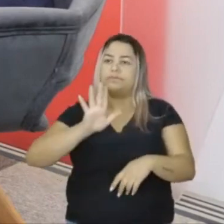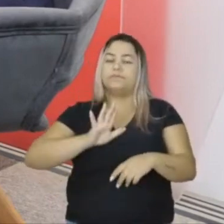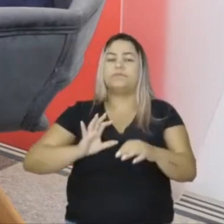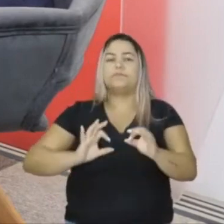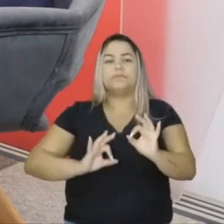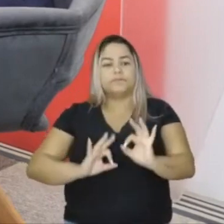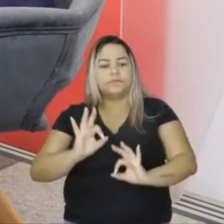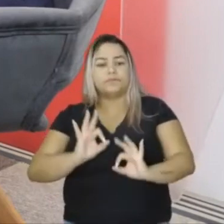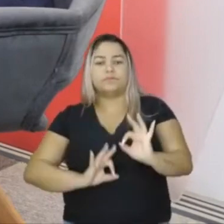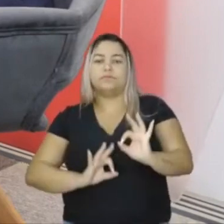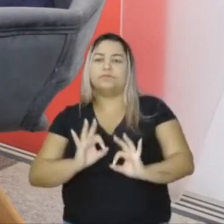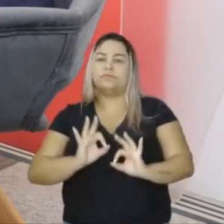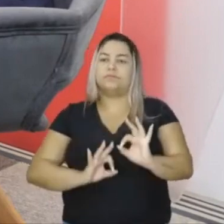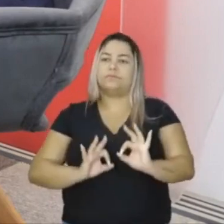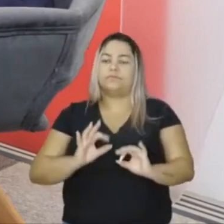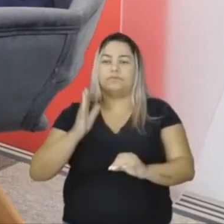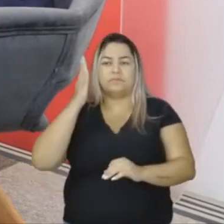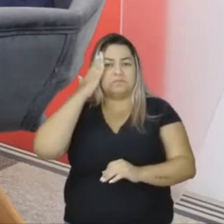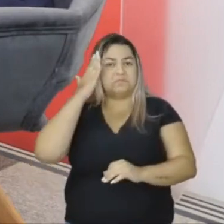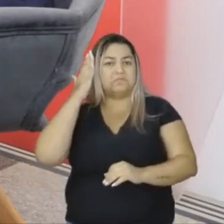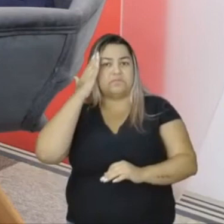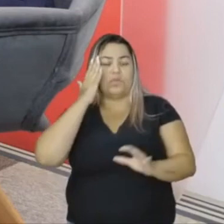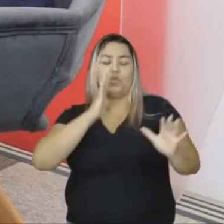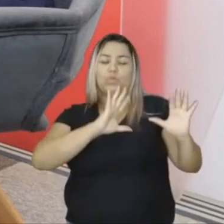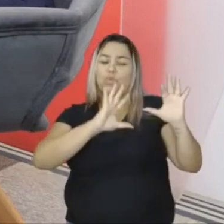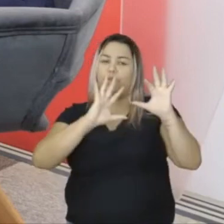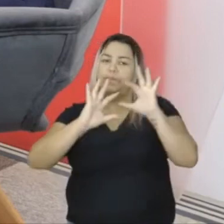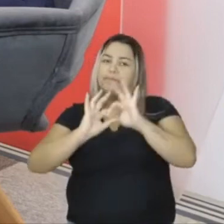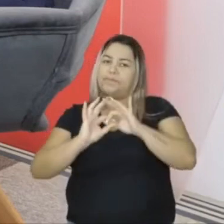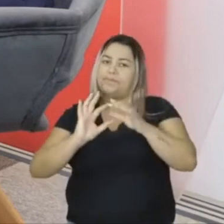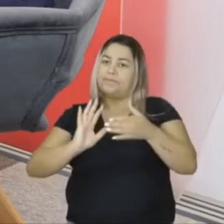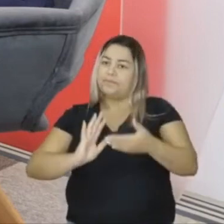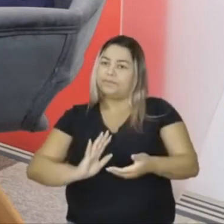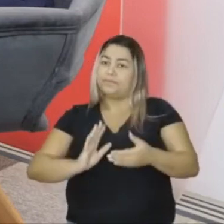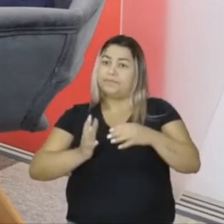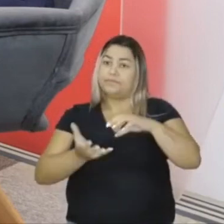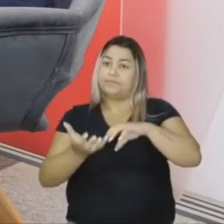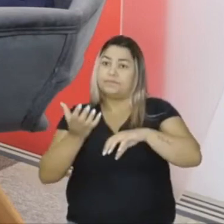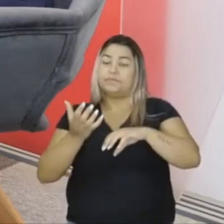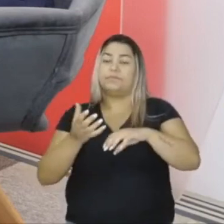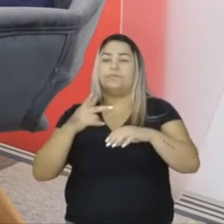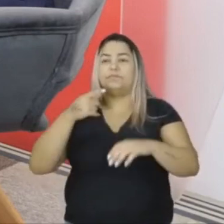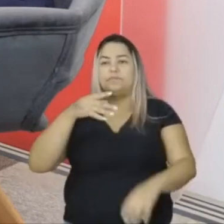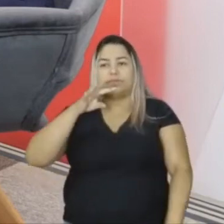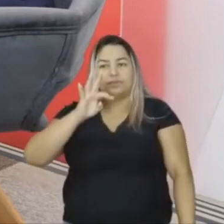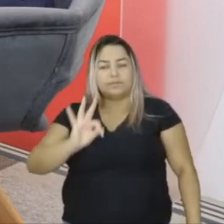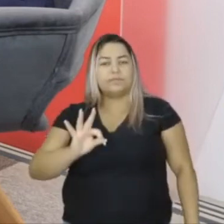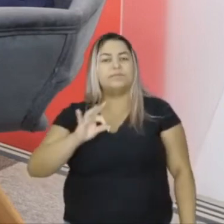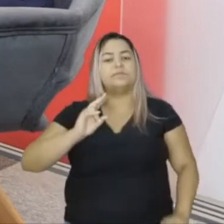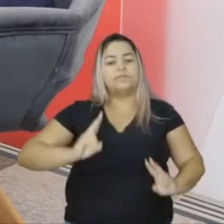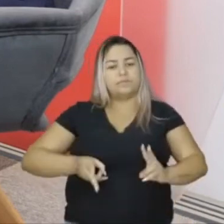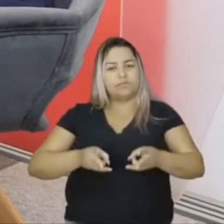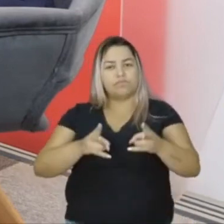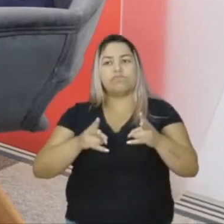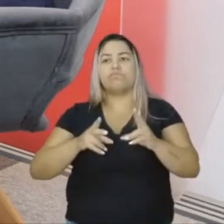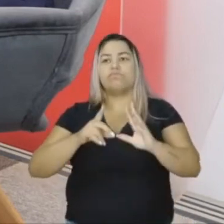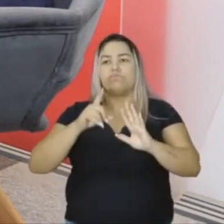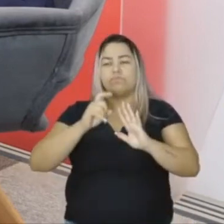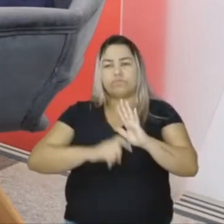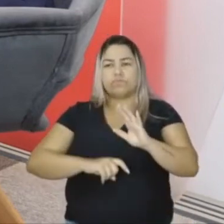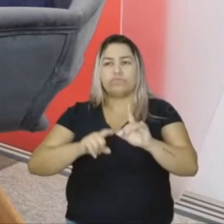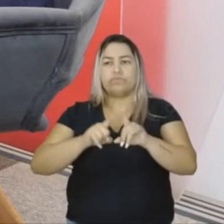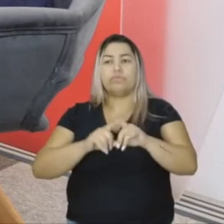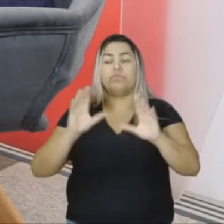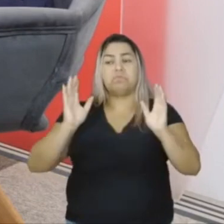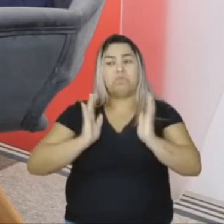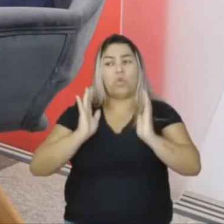gente sabe que a gente está num contexto ali de Congresso. O Partido dos Trabalhadores sempre defendeu a taxação dos super ricos, dos